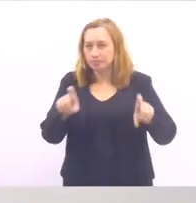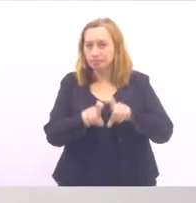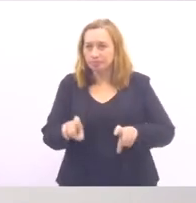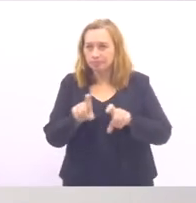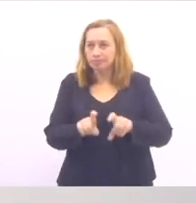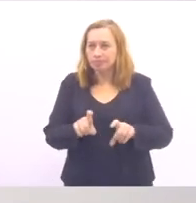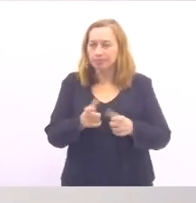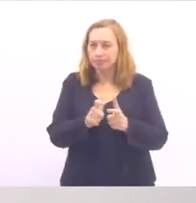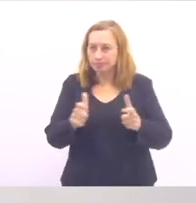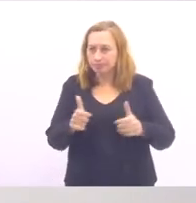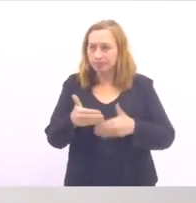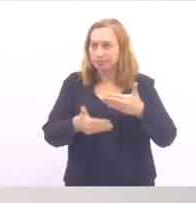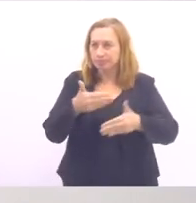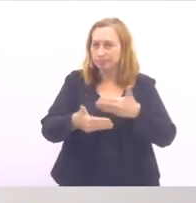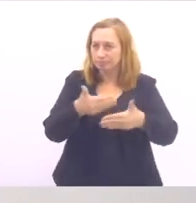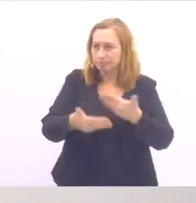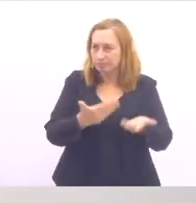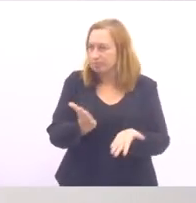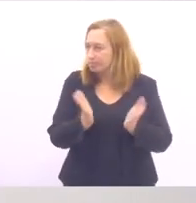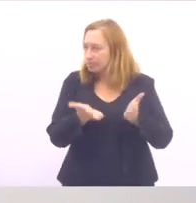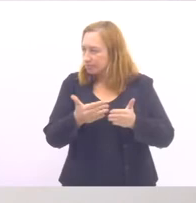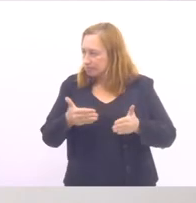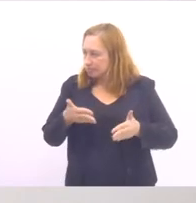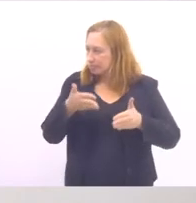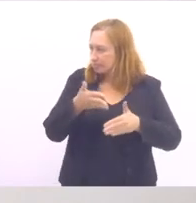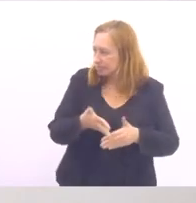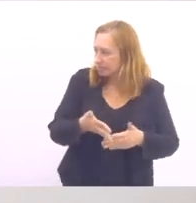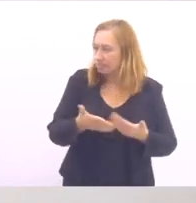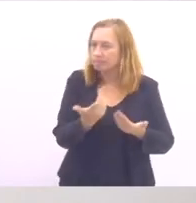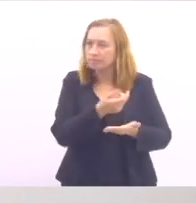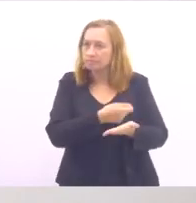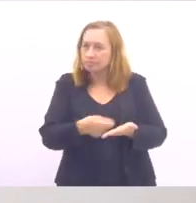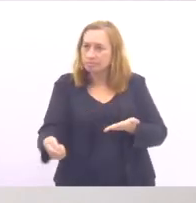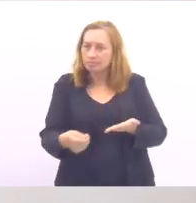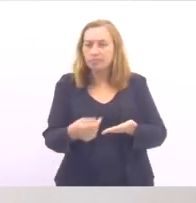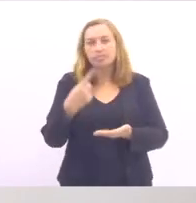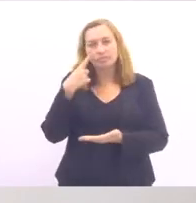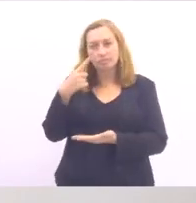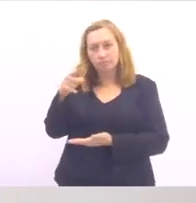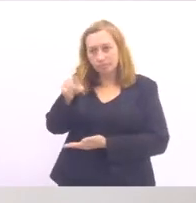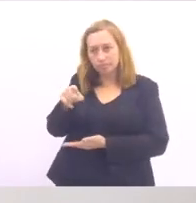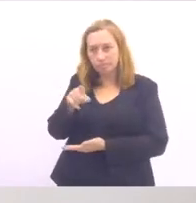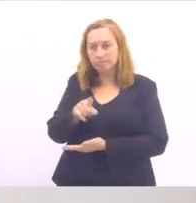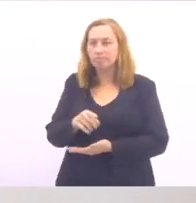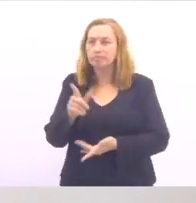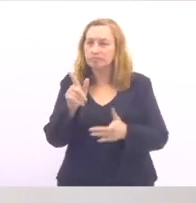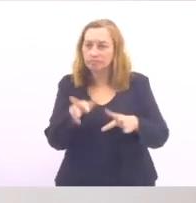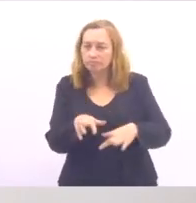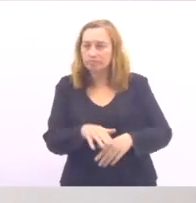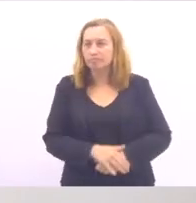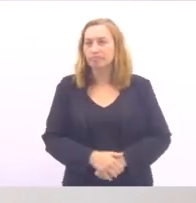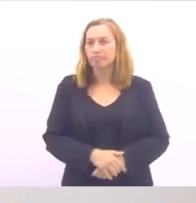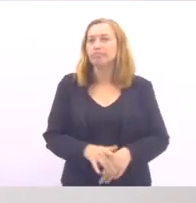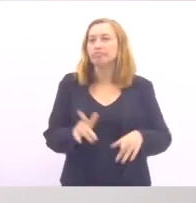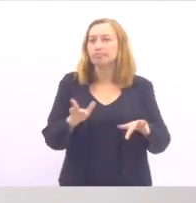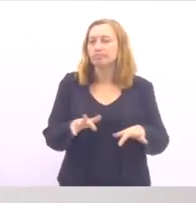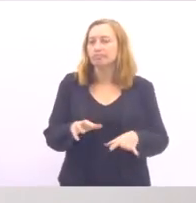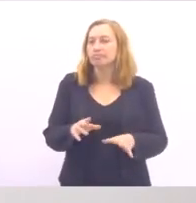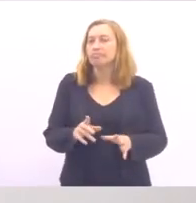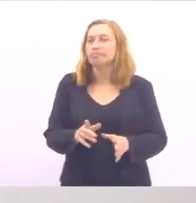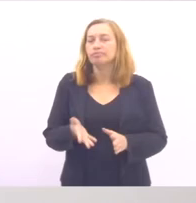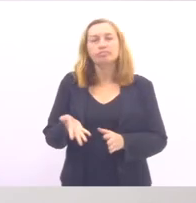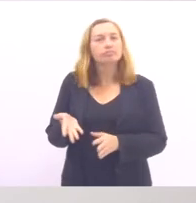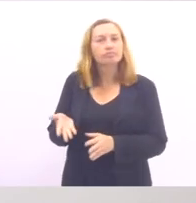grandes avanços. Hoje, quem entrar para se inscrever vai ver que ele já está diferente do que o pessoal se